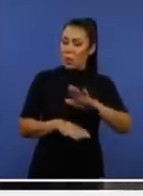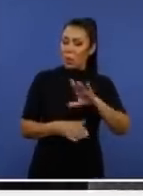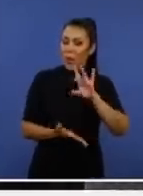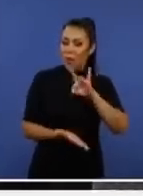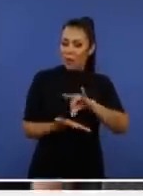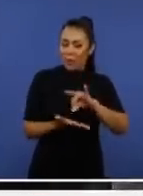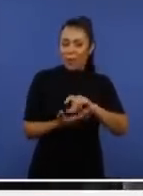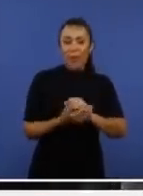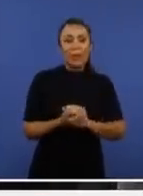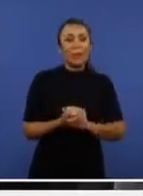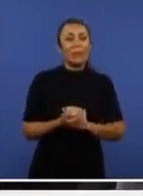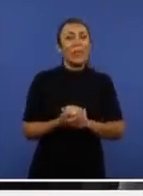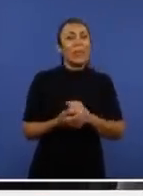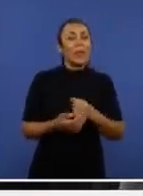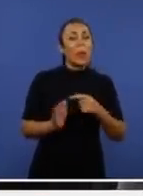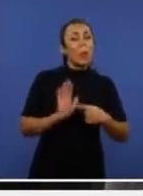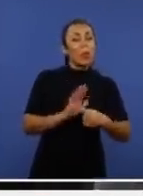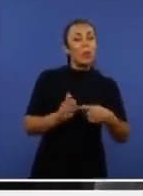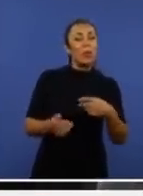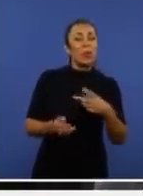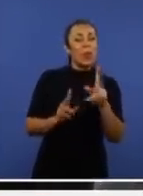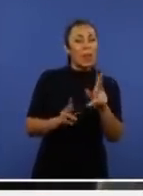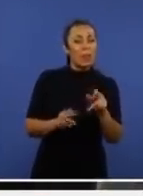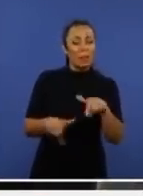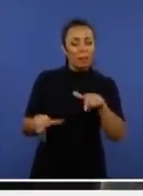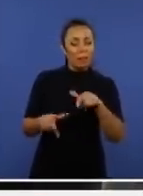CPI. Eu acho. Ela estava mais à vontade,